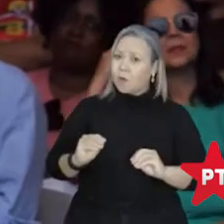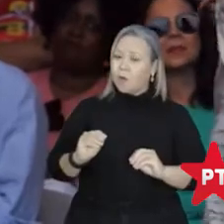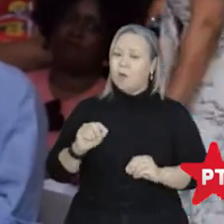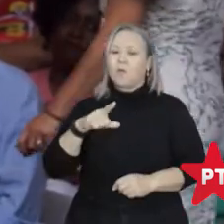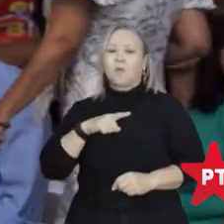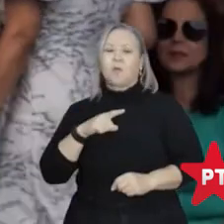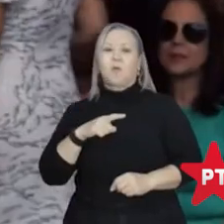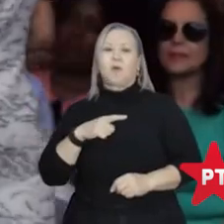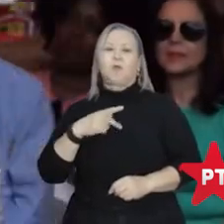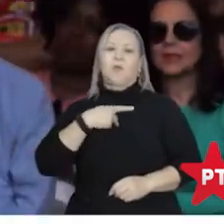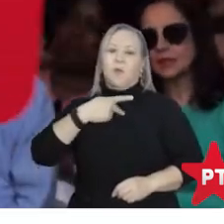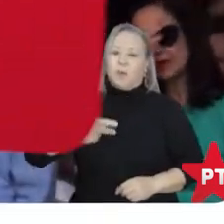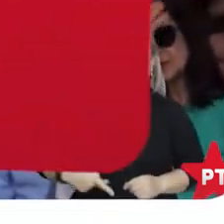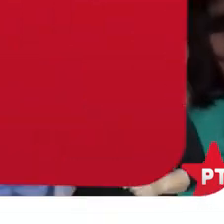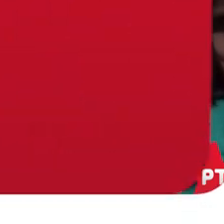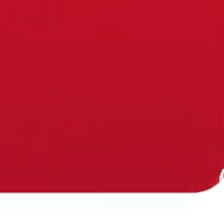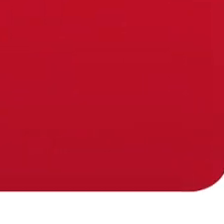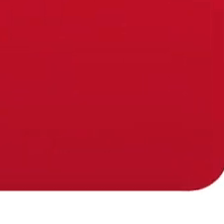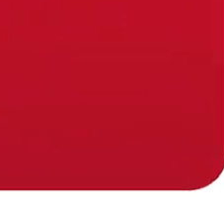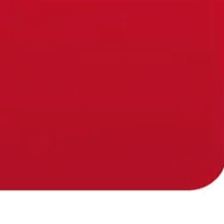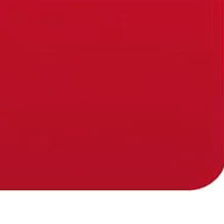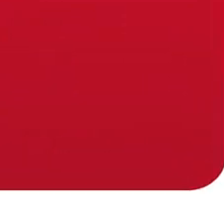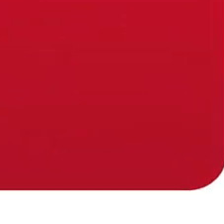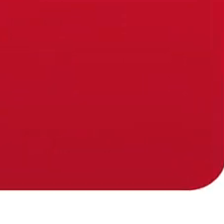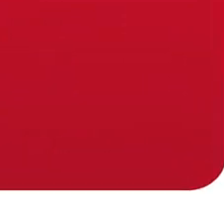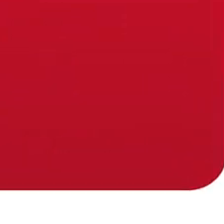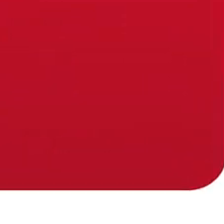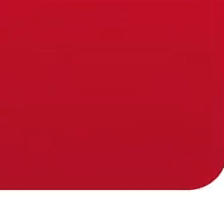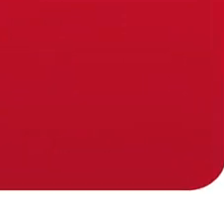na mesa e nós vamos ter isso de voto